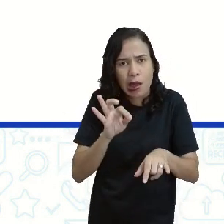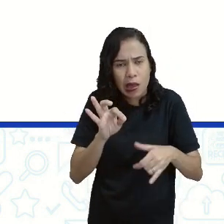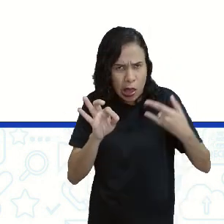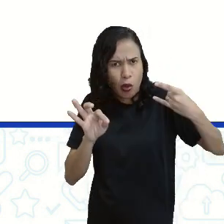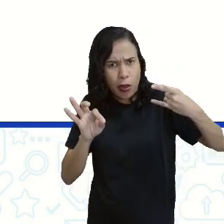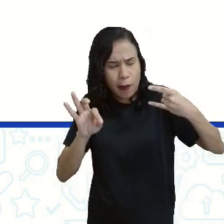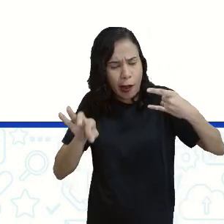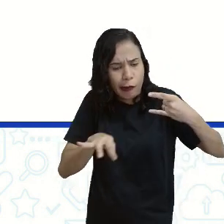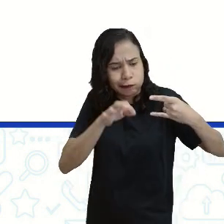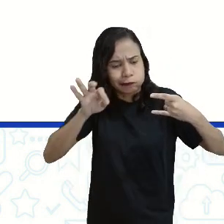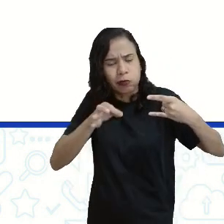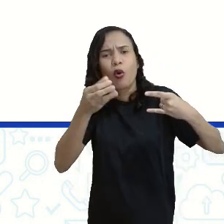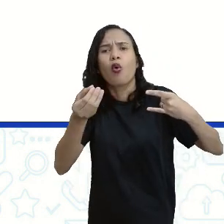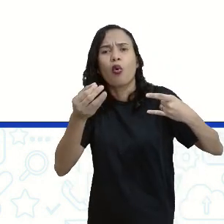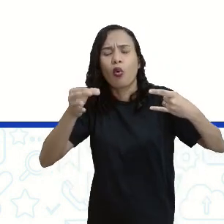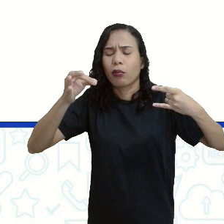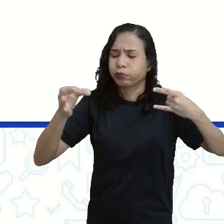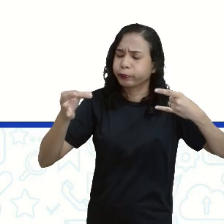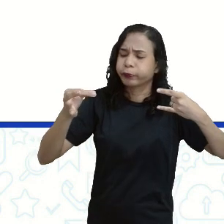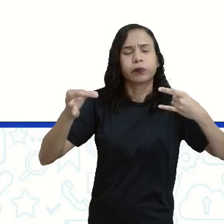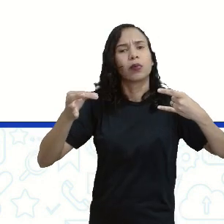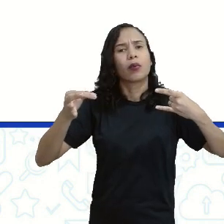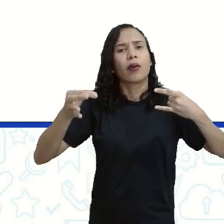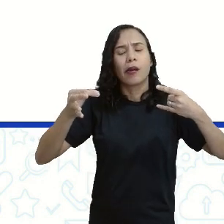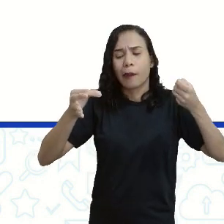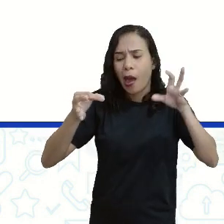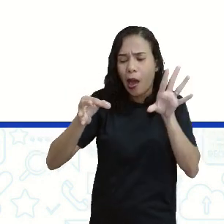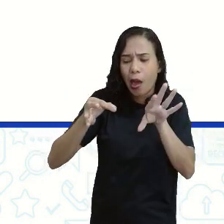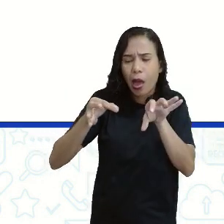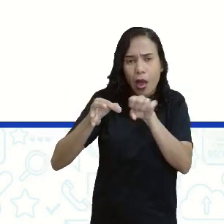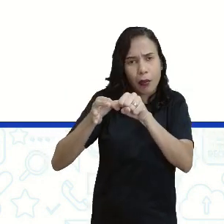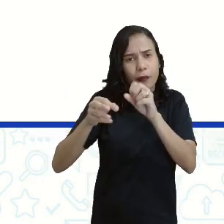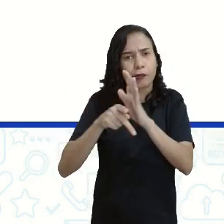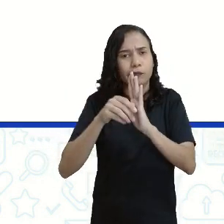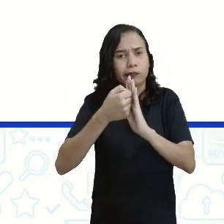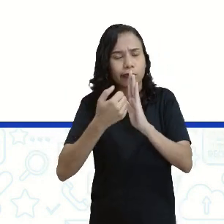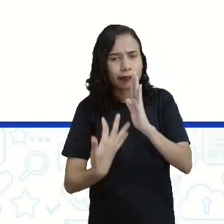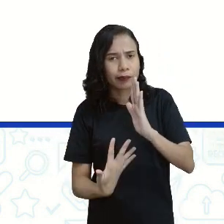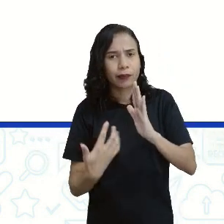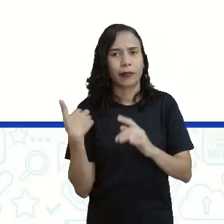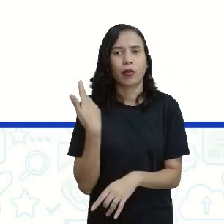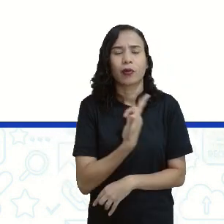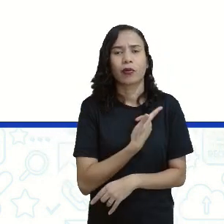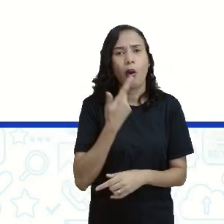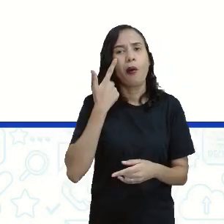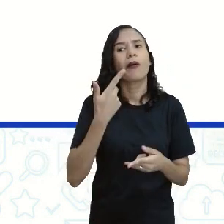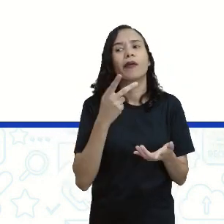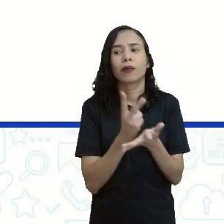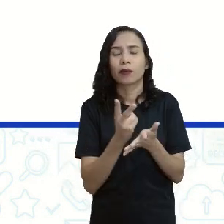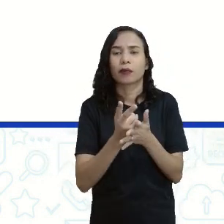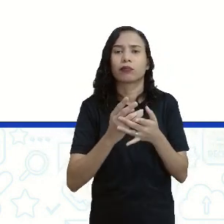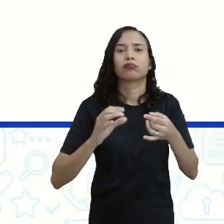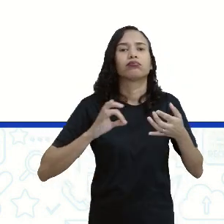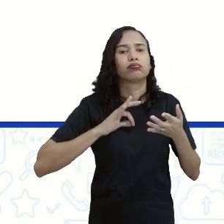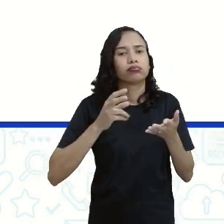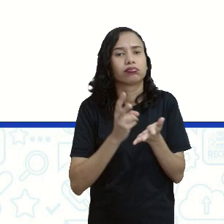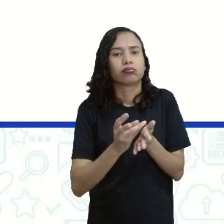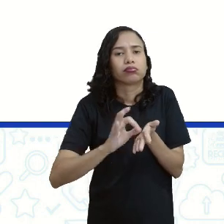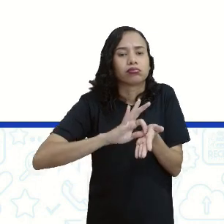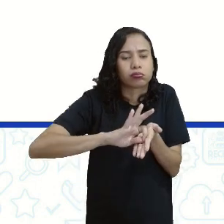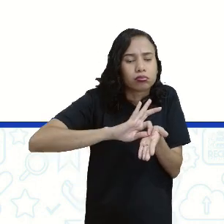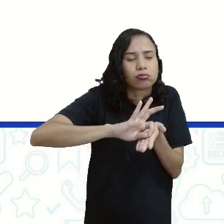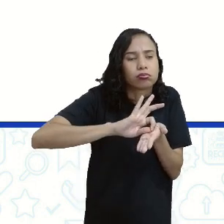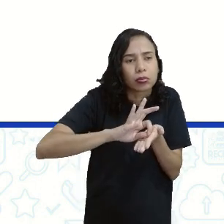gente faz para magnetizar um material que não tem essa característica? A gente vai friccionar esse ímã nesse